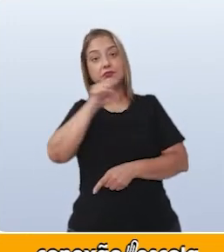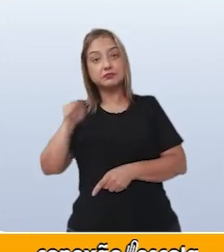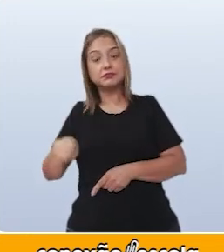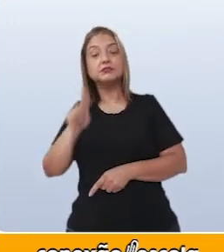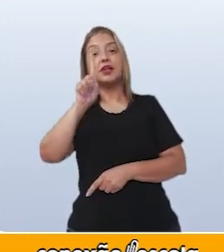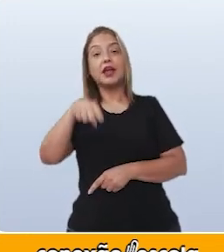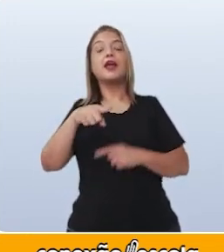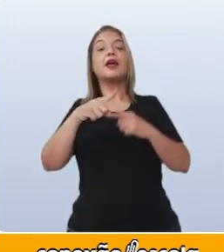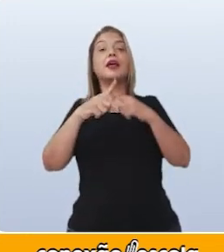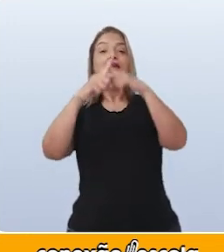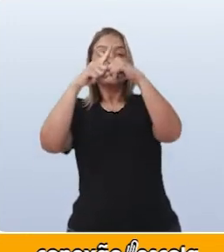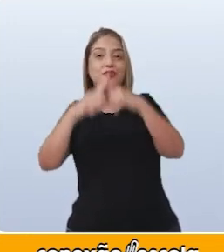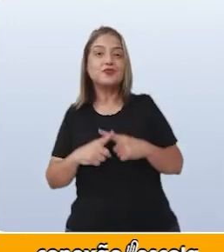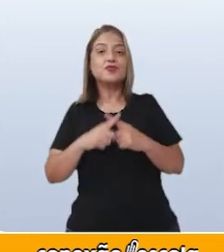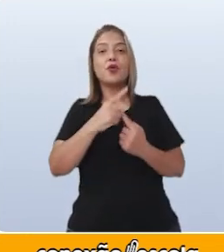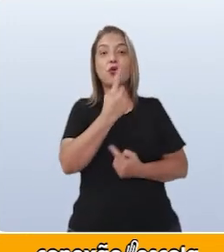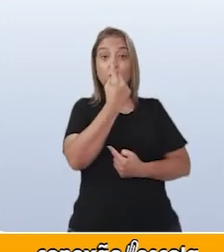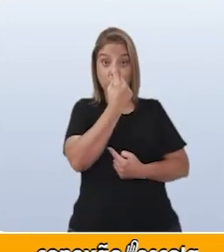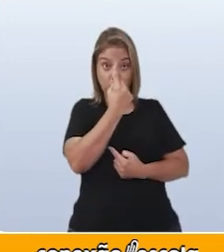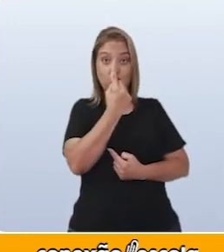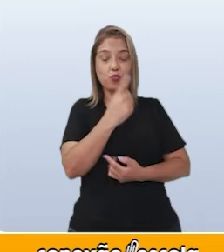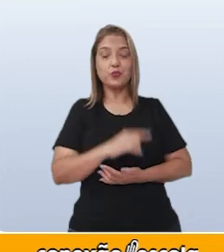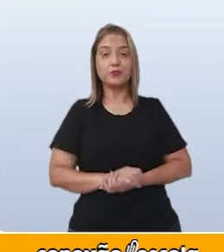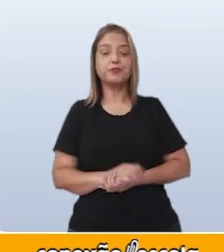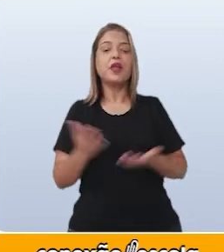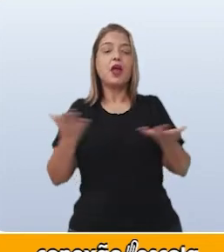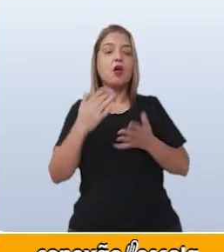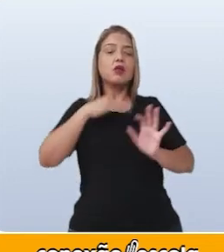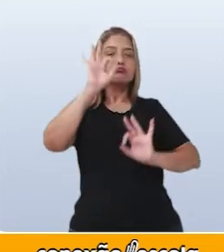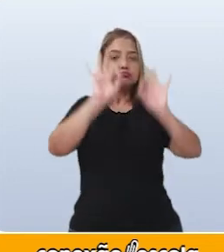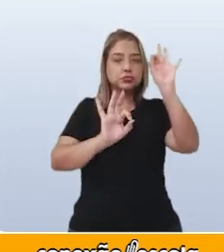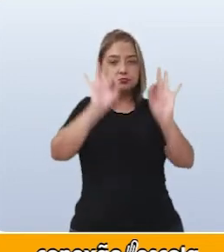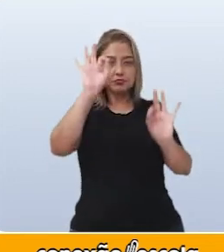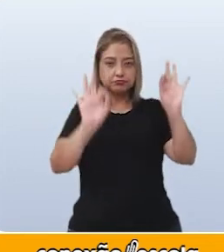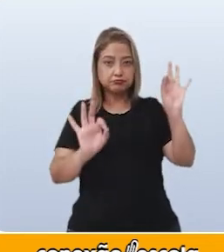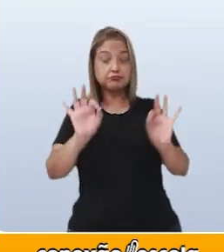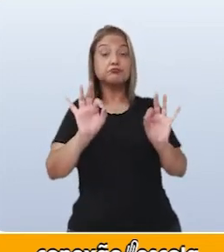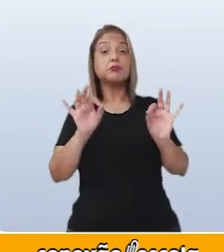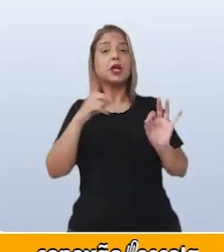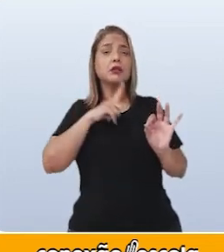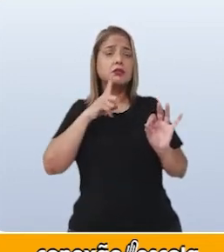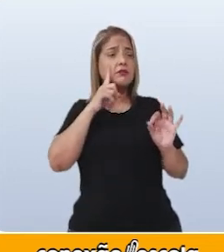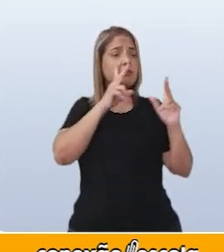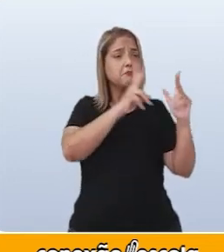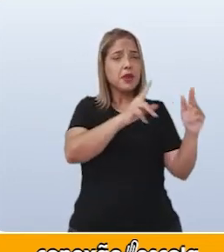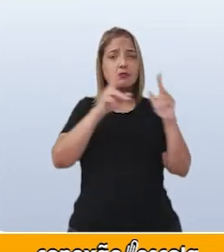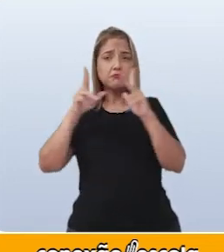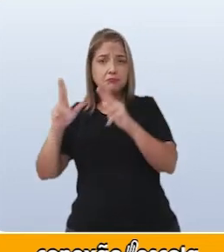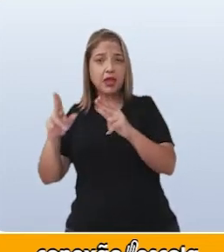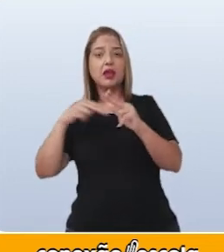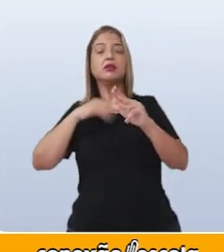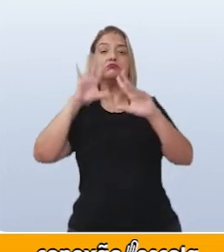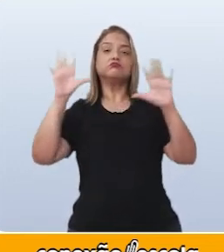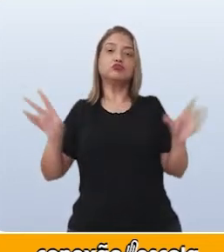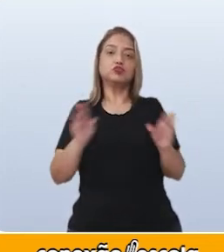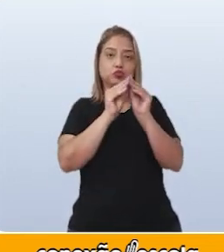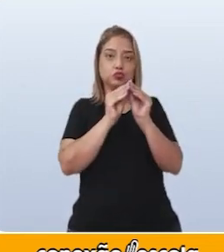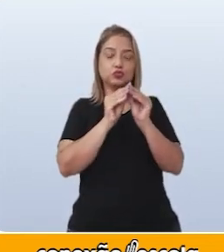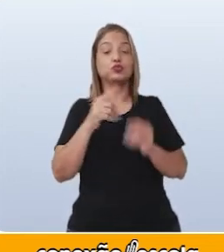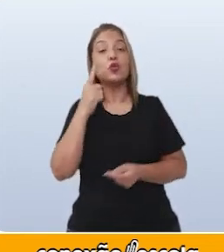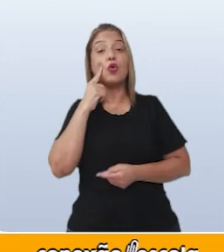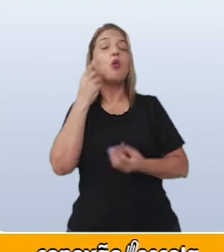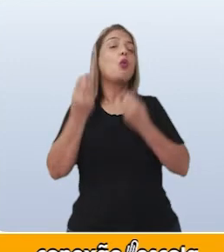1. Agora eu vou reorganizar e quando houver termos semelhantes, vou juntar. Como que eu